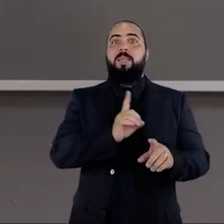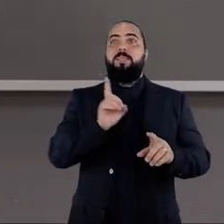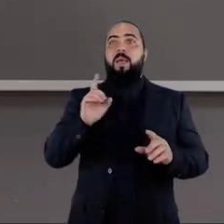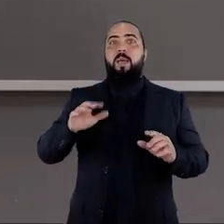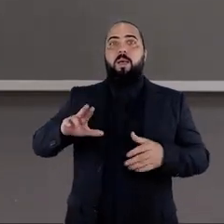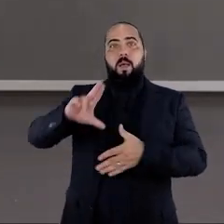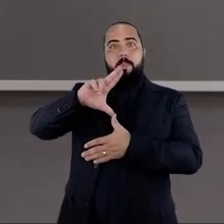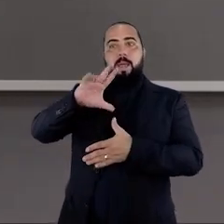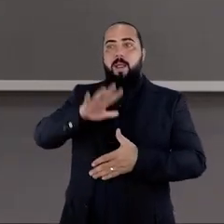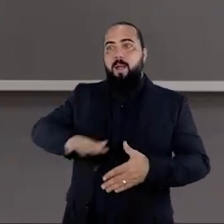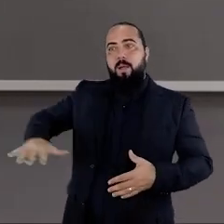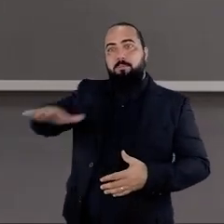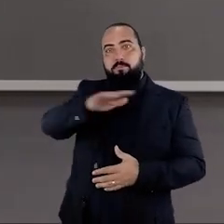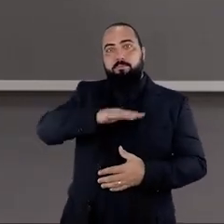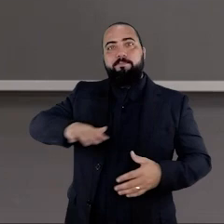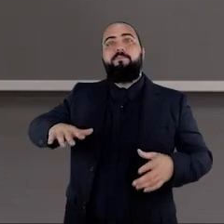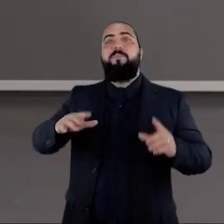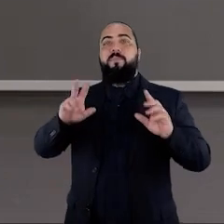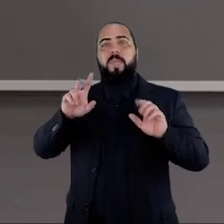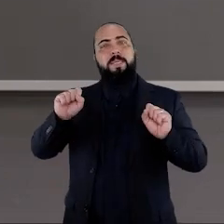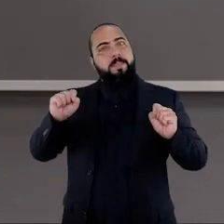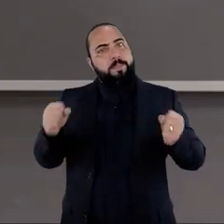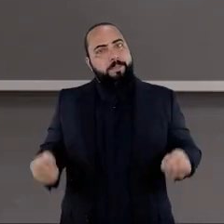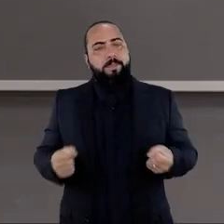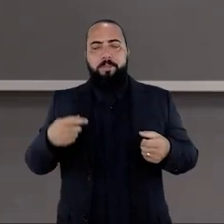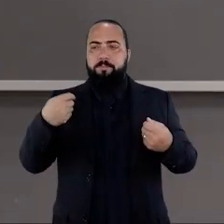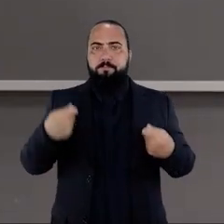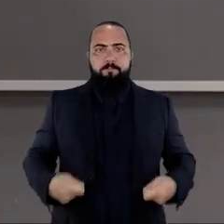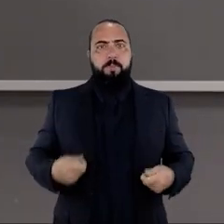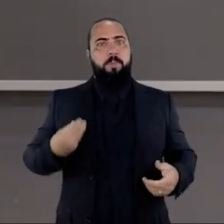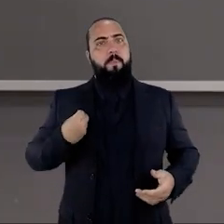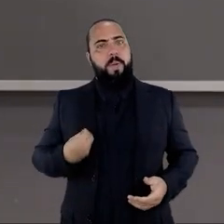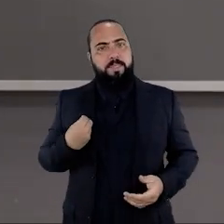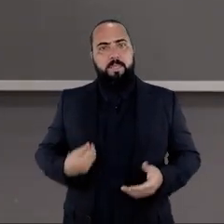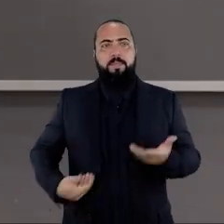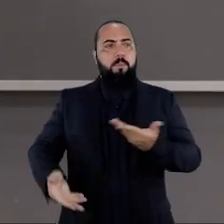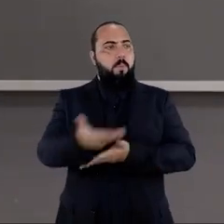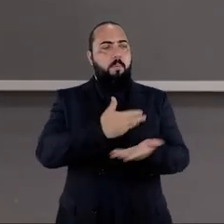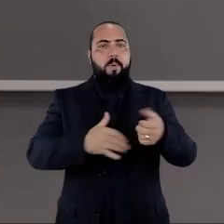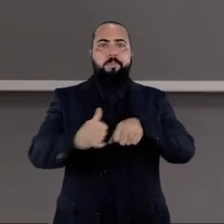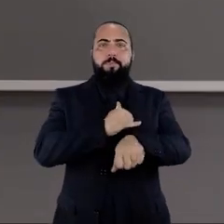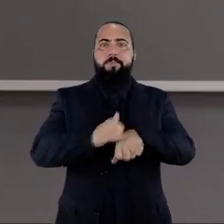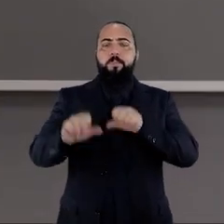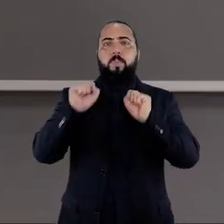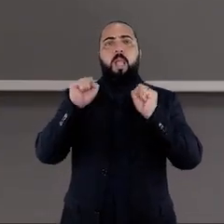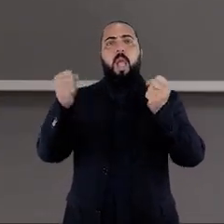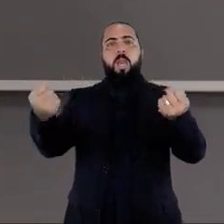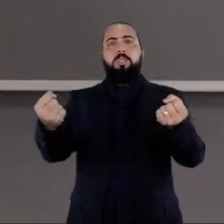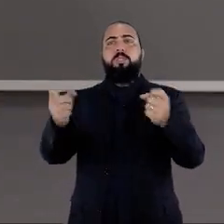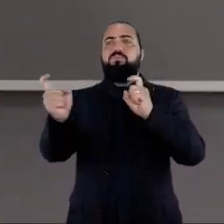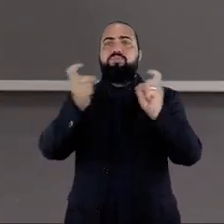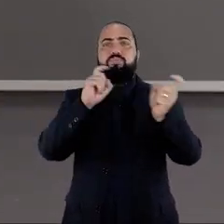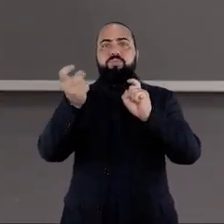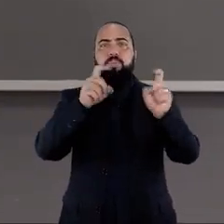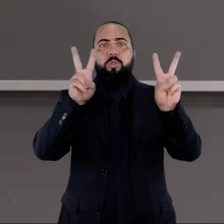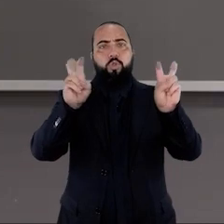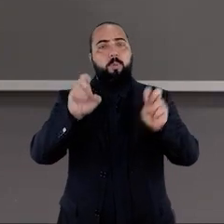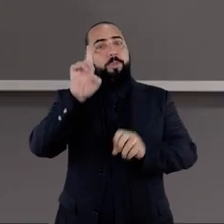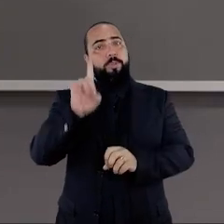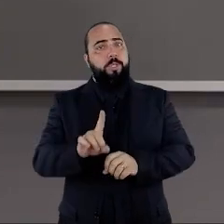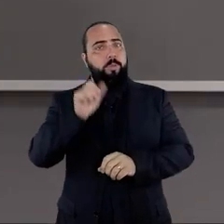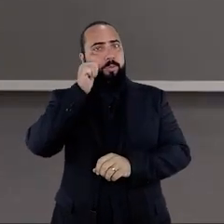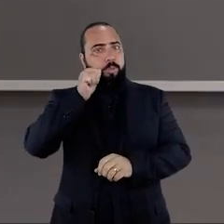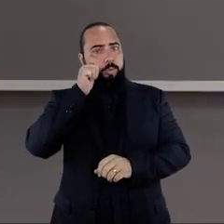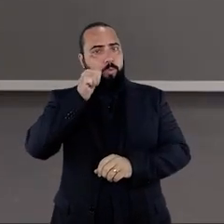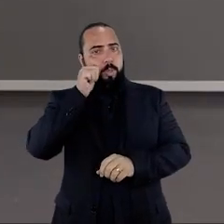de outros países, insistindo na presença em instituições e organismos que garantiriam a discussão sobre